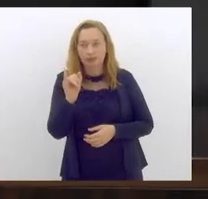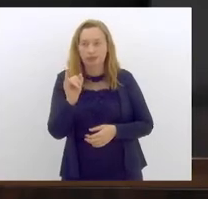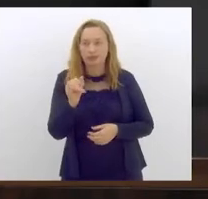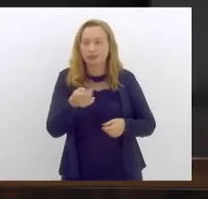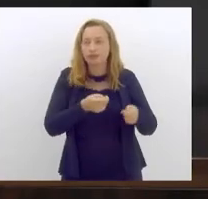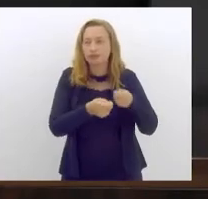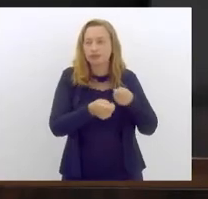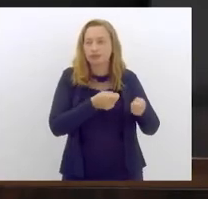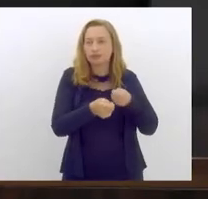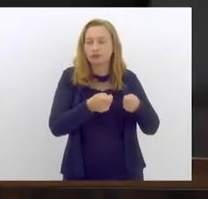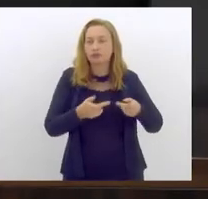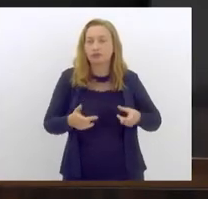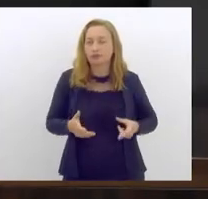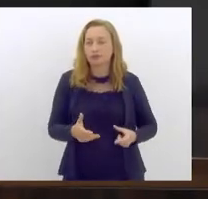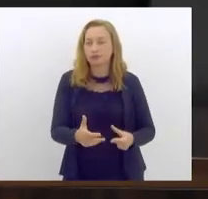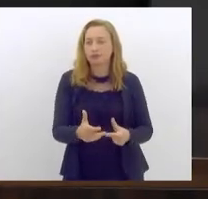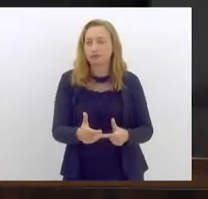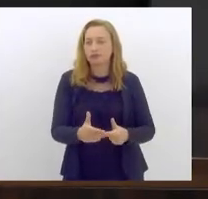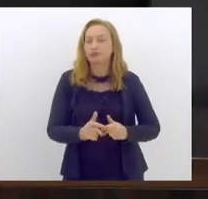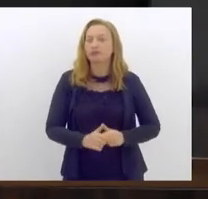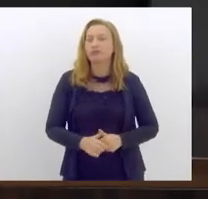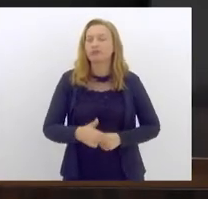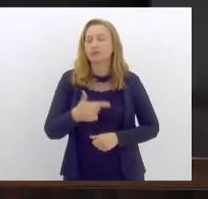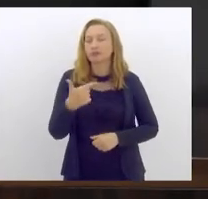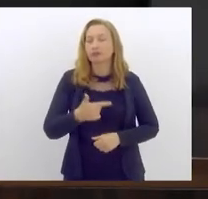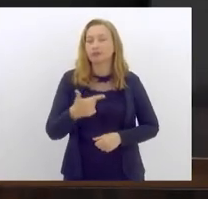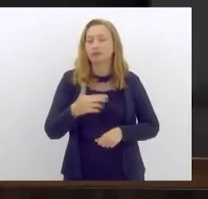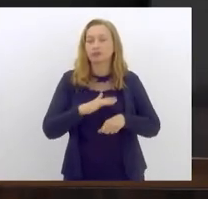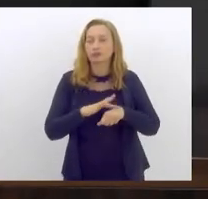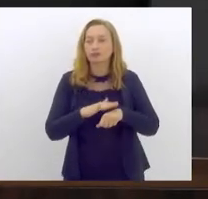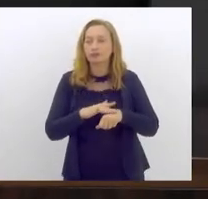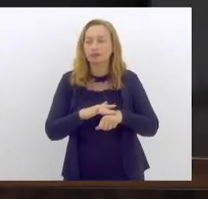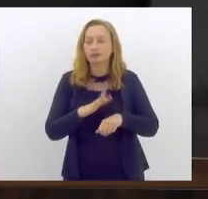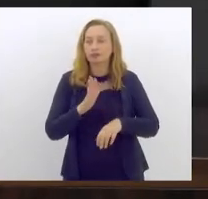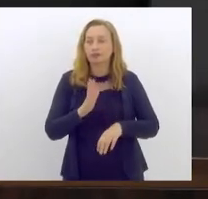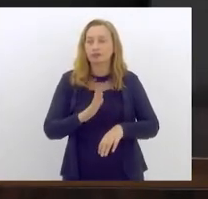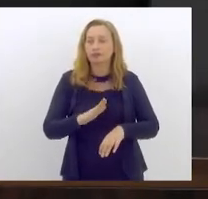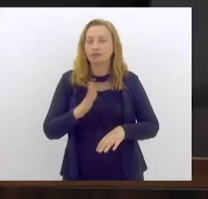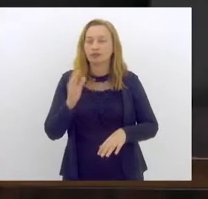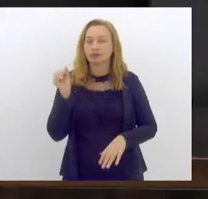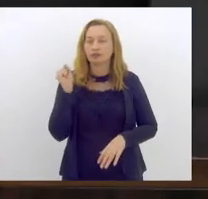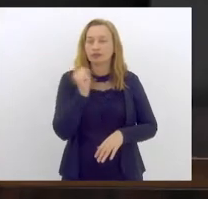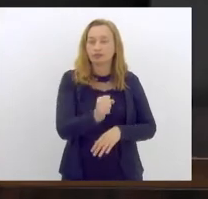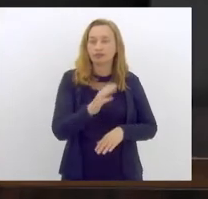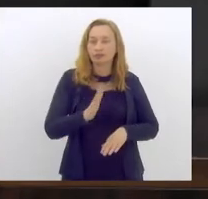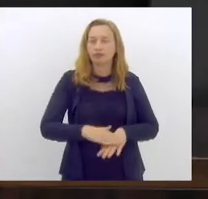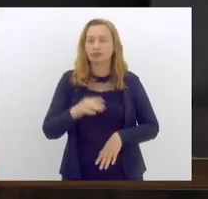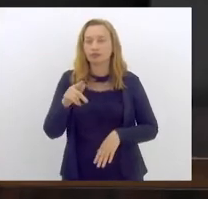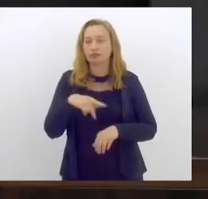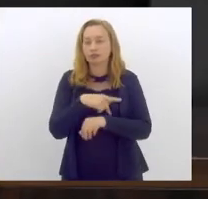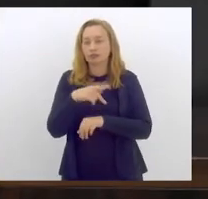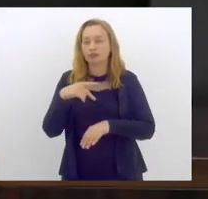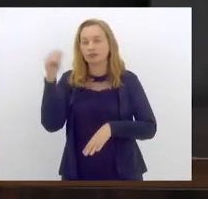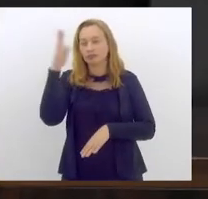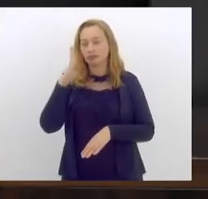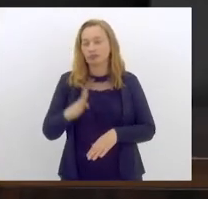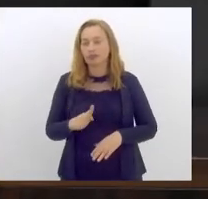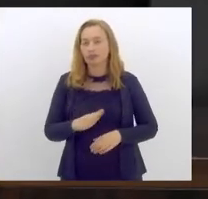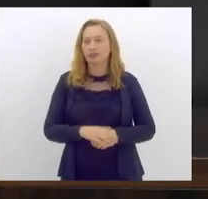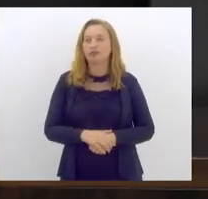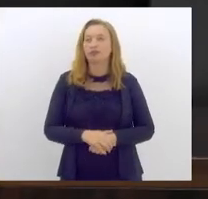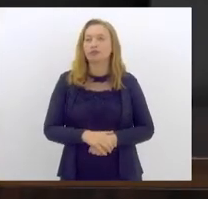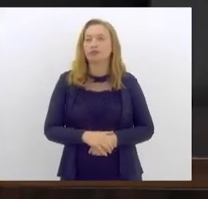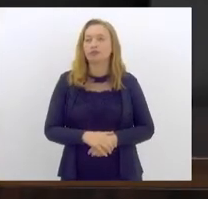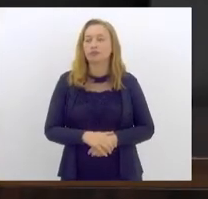o controle do câncer que é a segunda doença que mais mata no Brasil ao